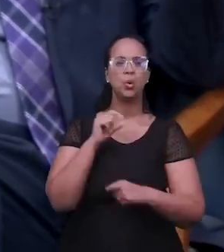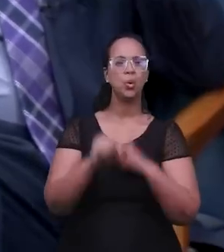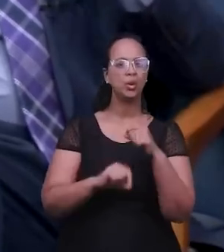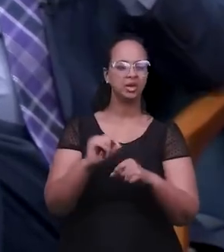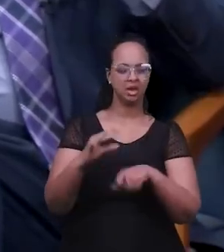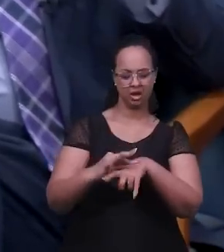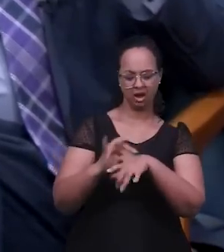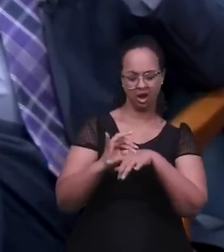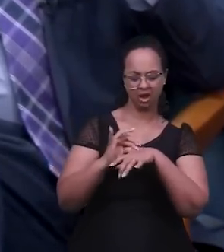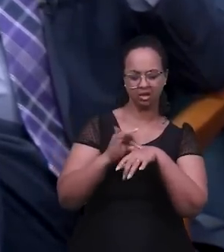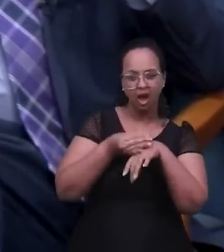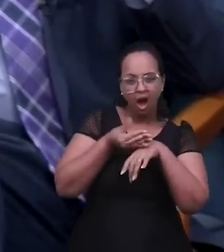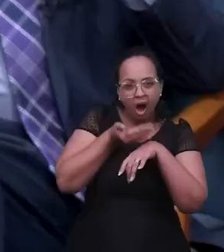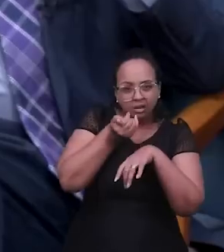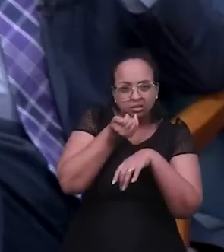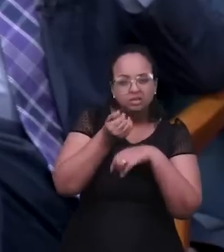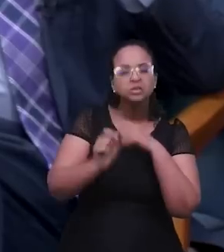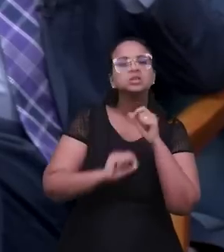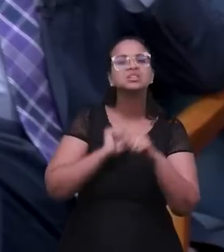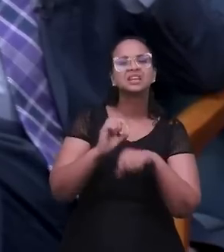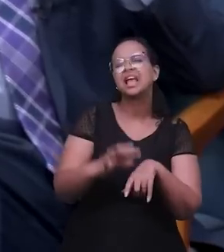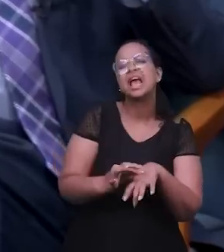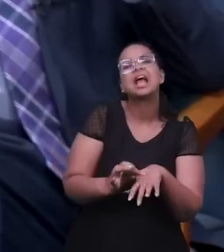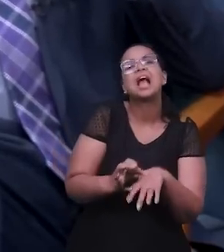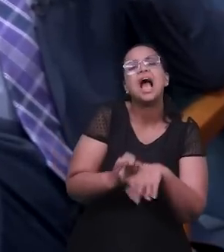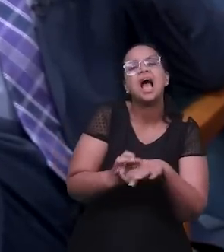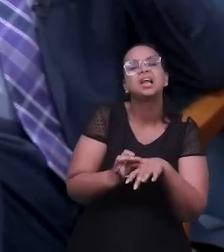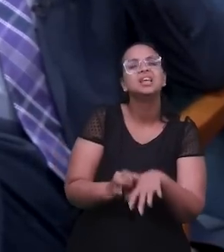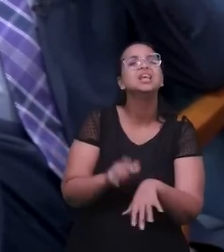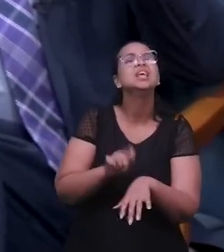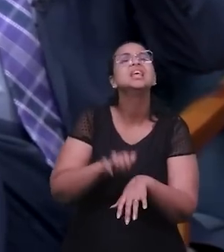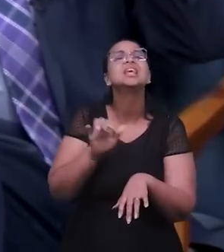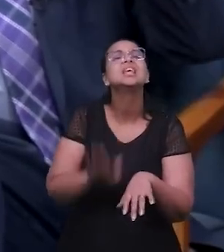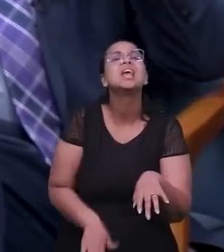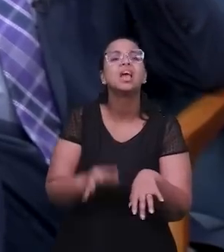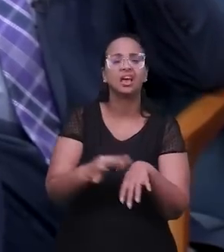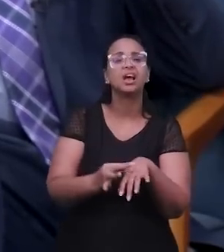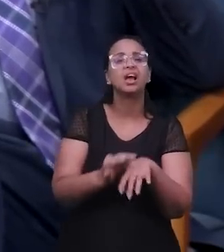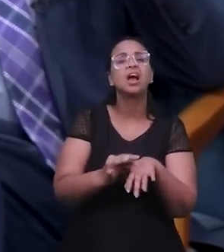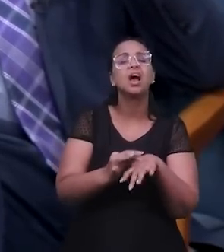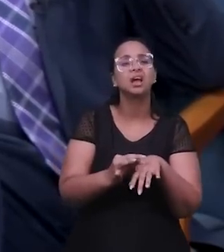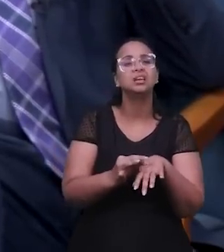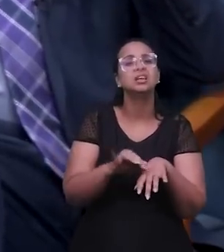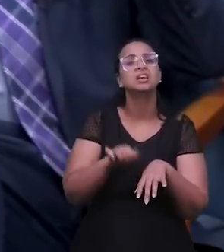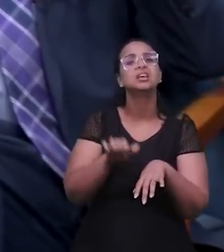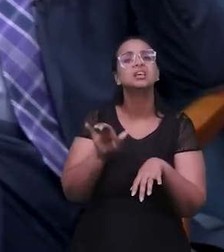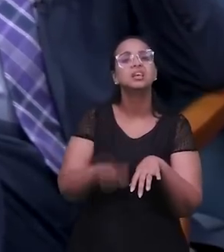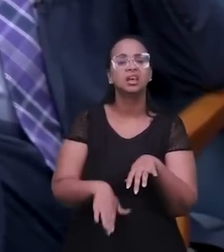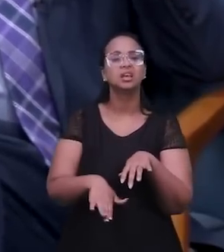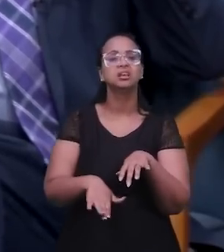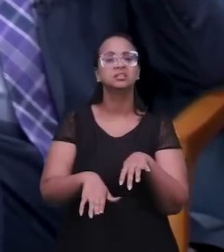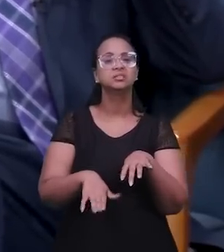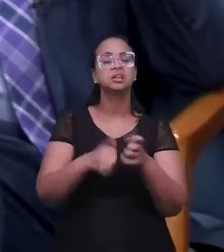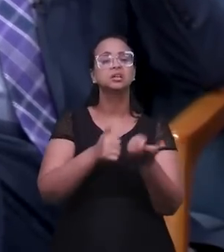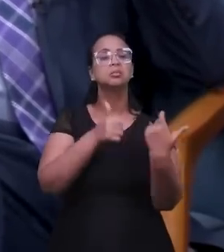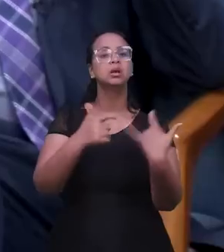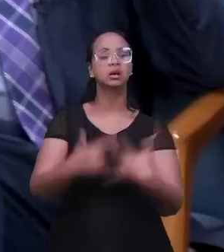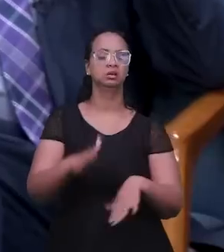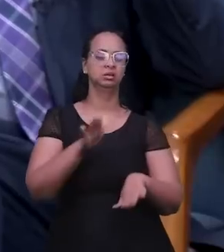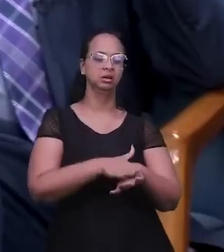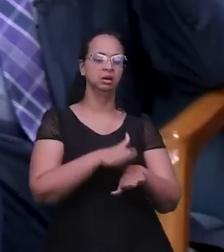nada. Então, o que é comer da carne e beber do sangue? Quem é a carne de Jesus? Uma carne, comer a carne